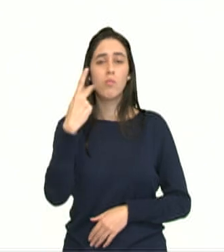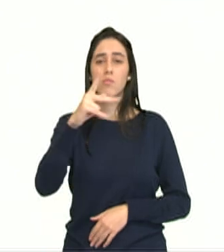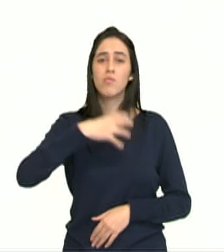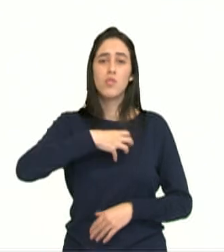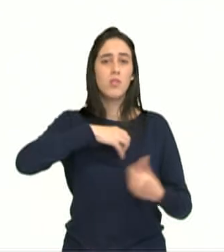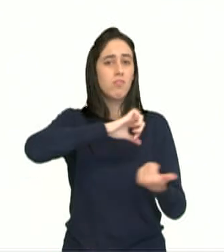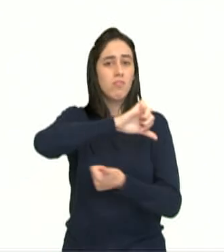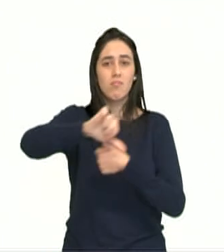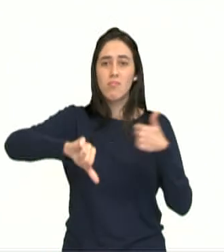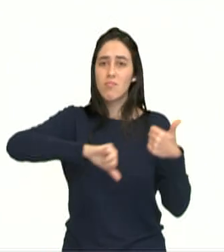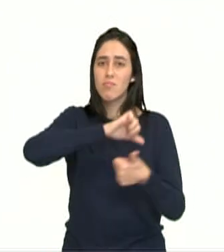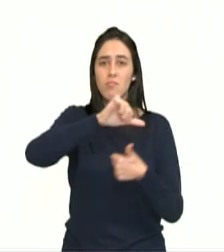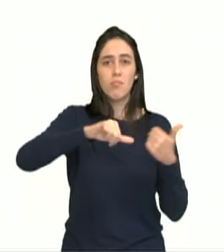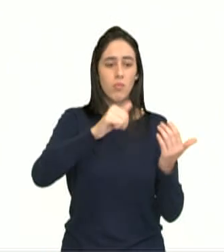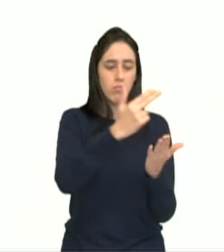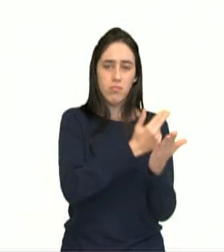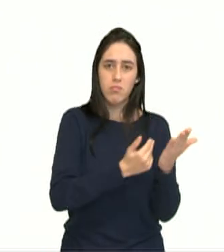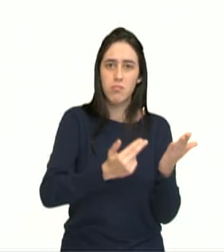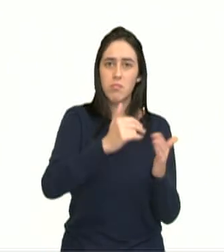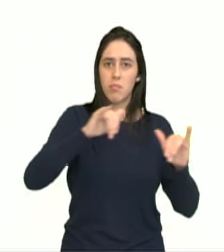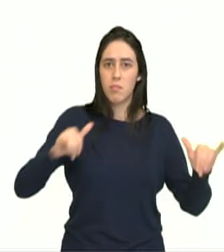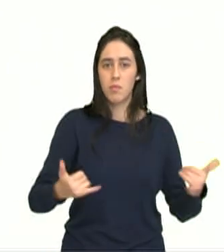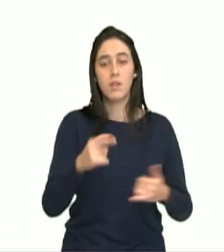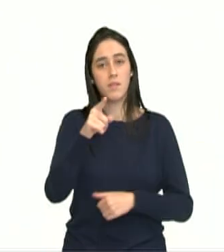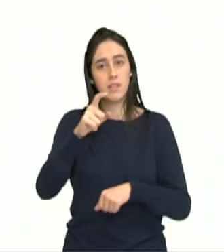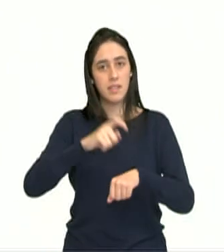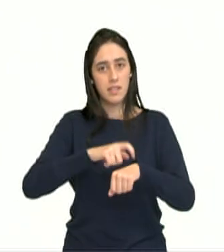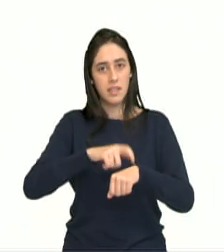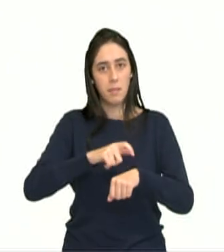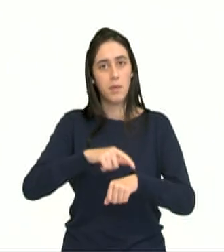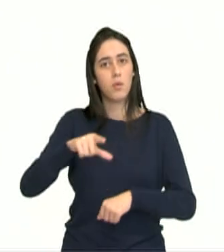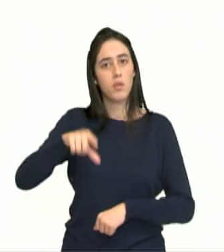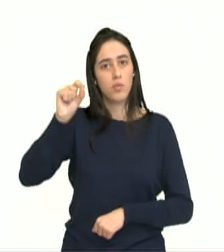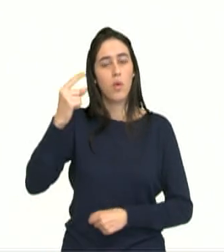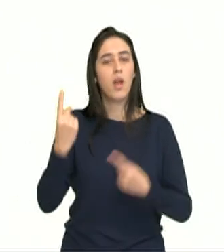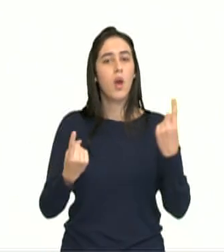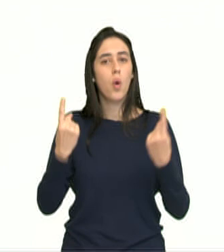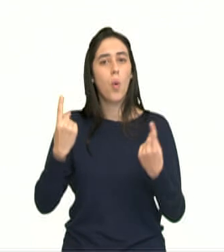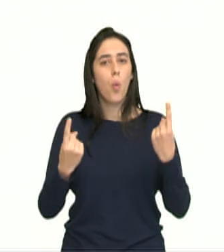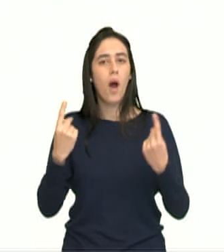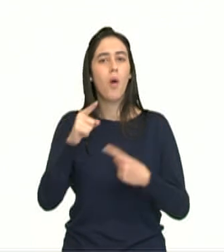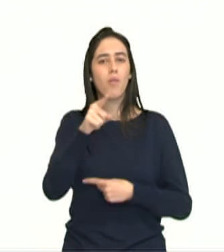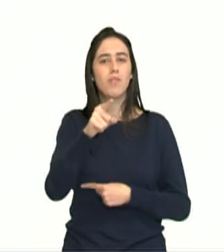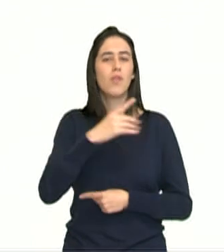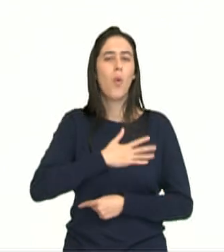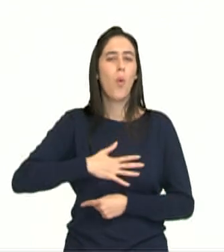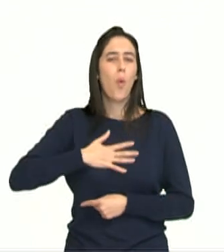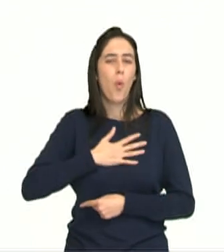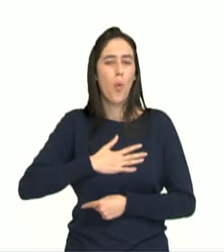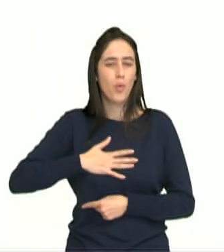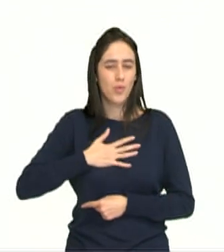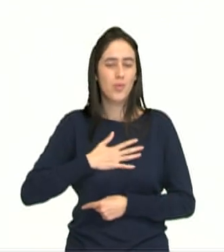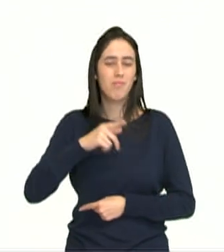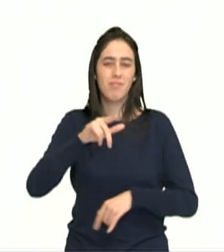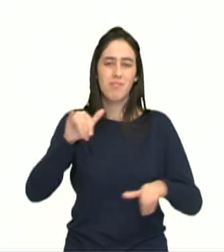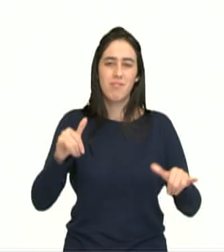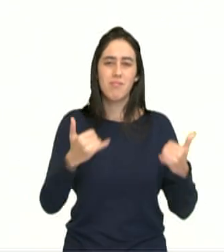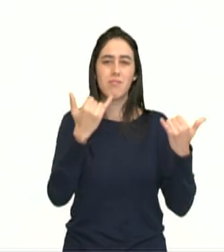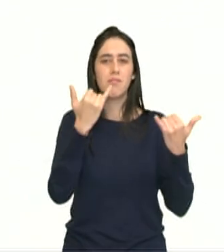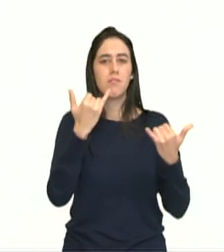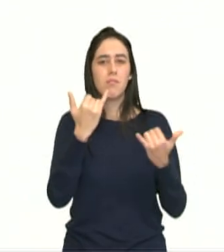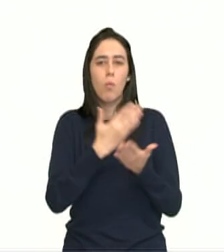releitura dele, tá ok? Então vou dar um tempinho aí para que vocês possam escolher os trabalhos que a gente viu durante a aula do Rymão Guimarães e possam